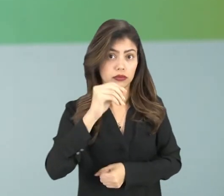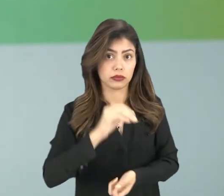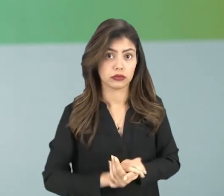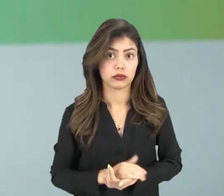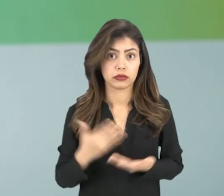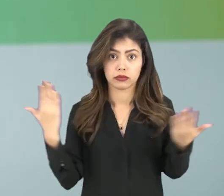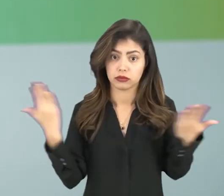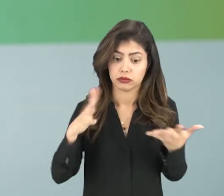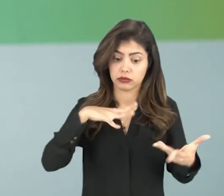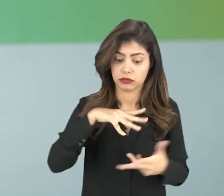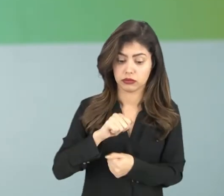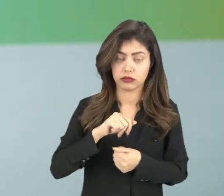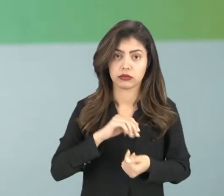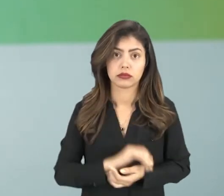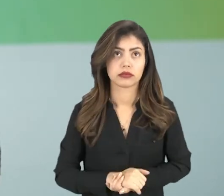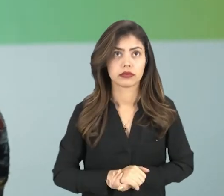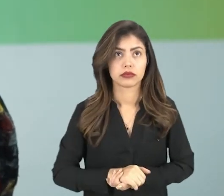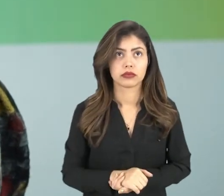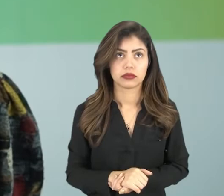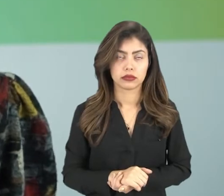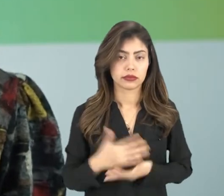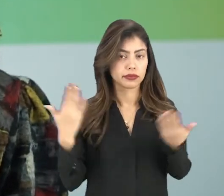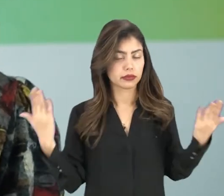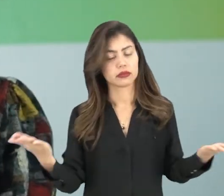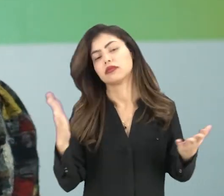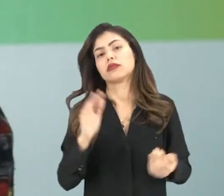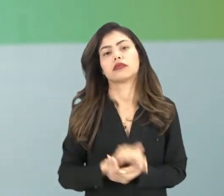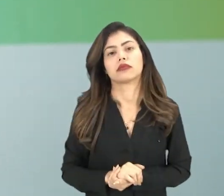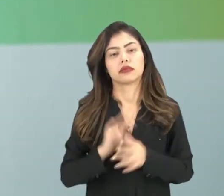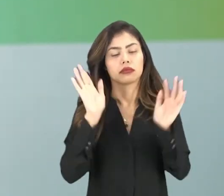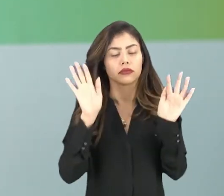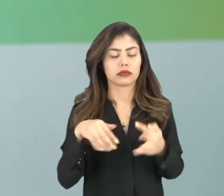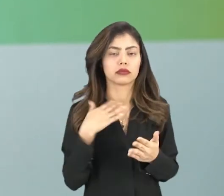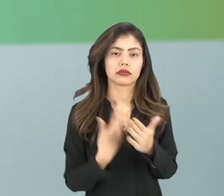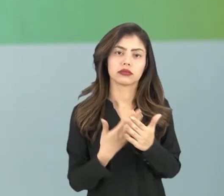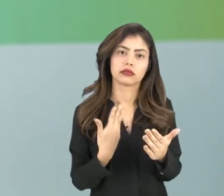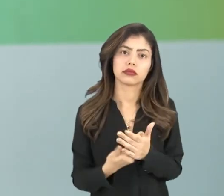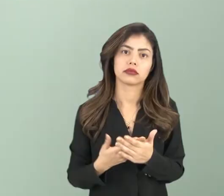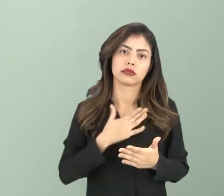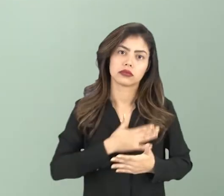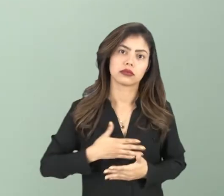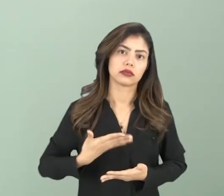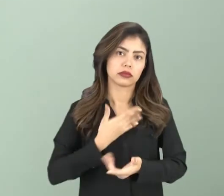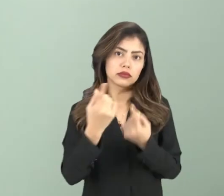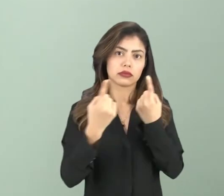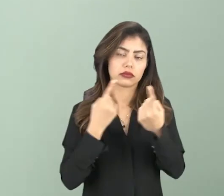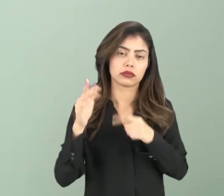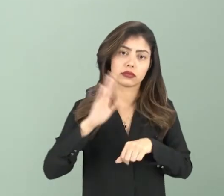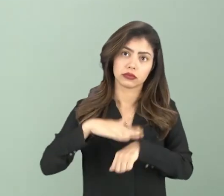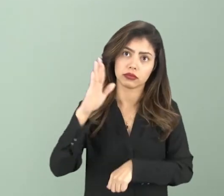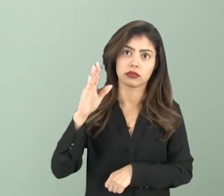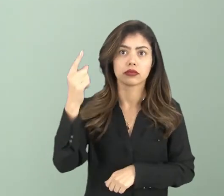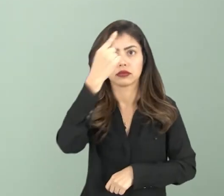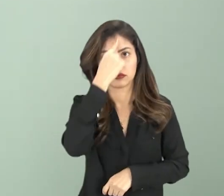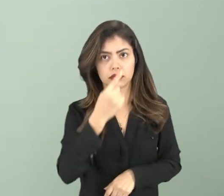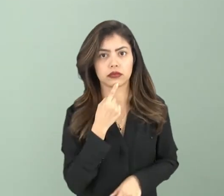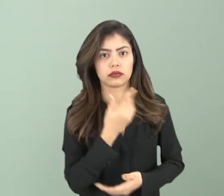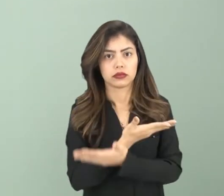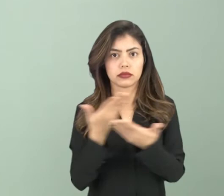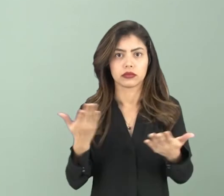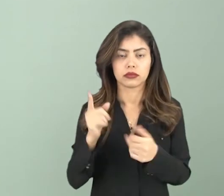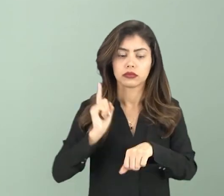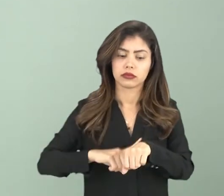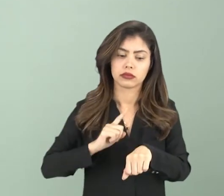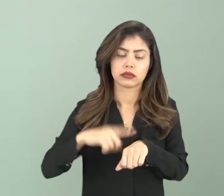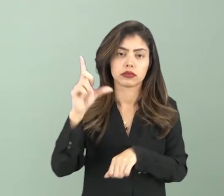locais do mundo. E aí, vamos finalizar a nossa aula. Eu gostaria de estar discutindo mais sobre essas imagens com vocês, o nosso